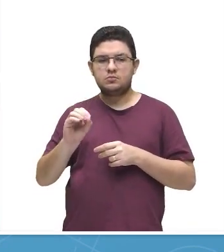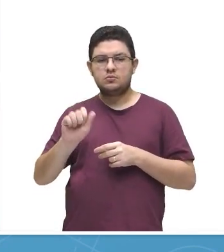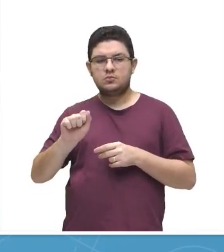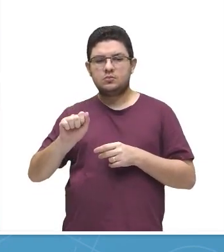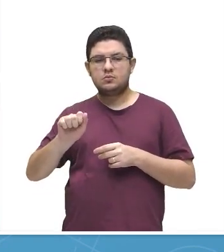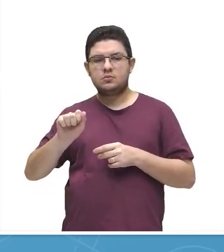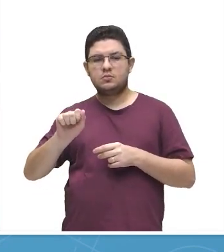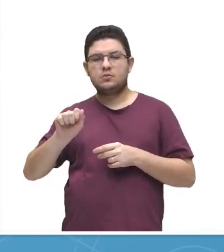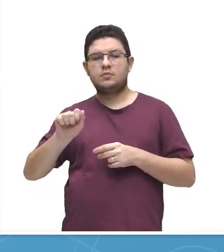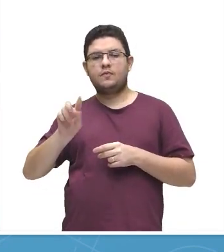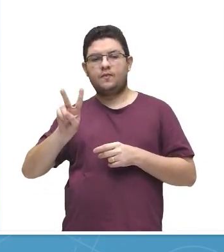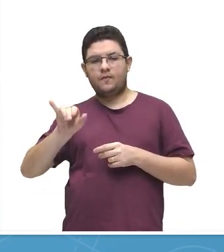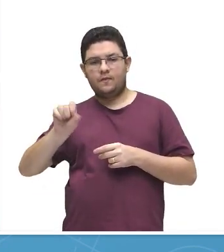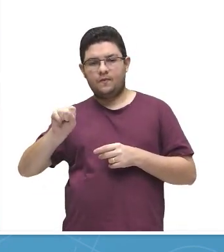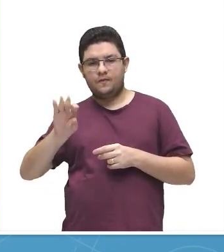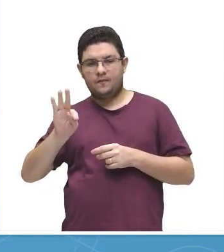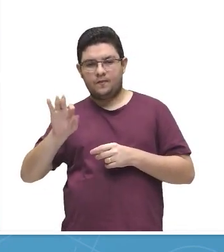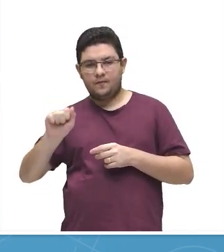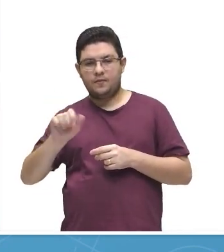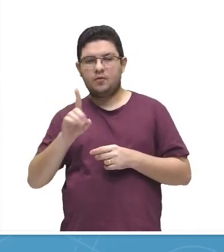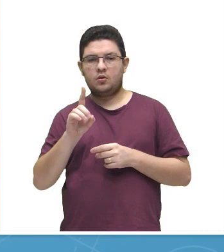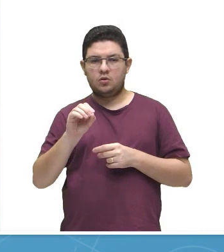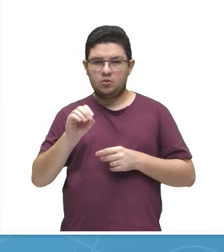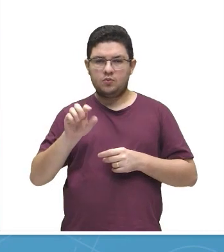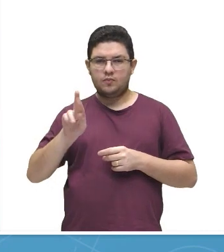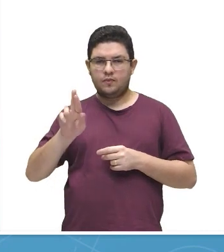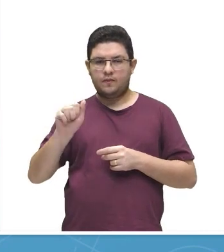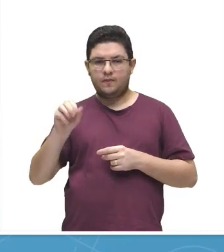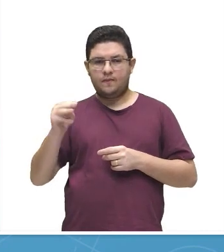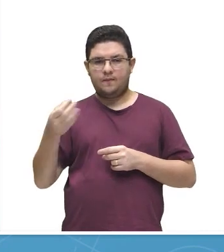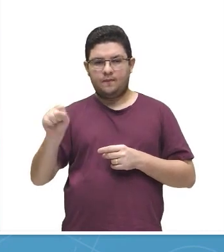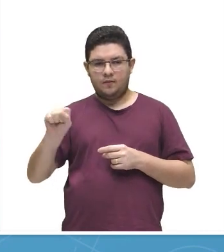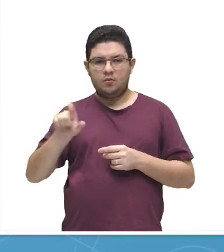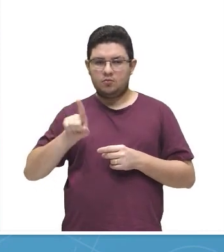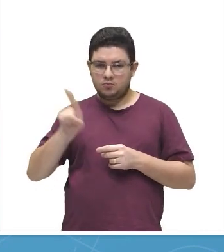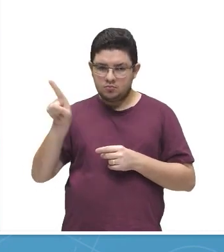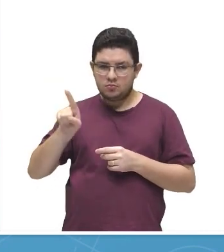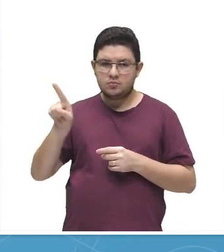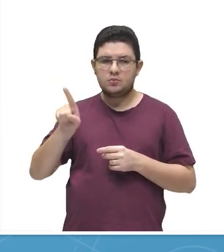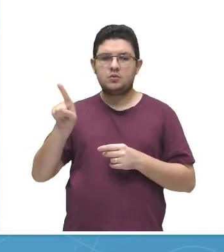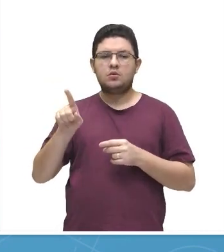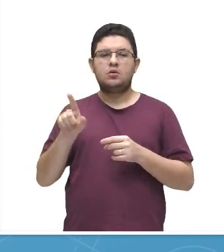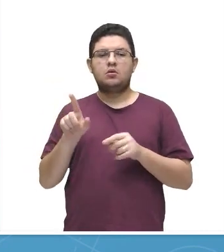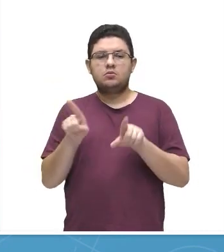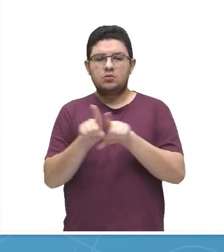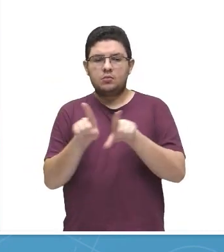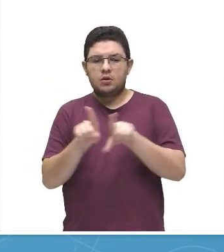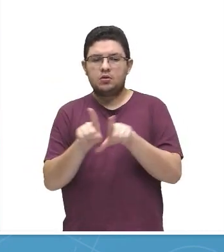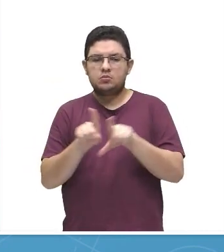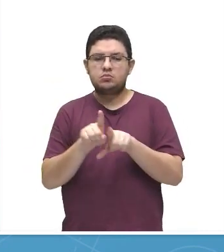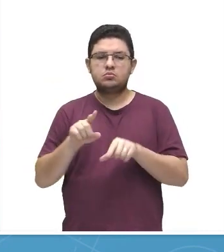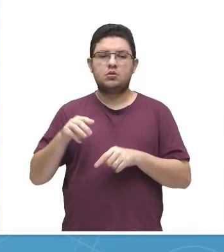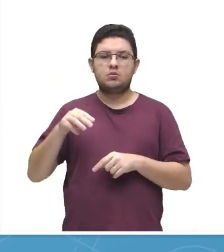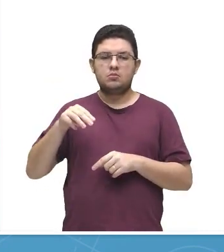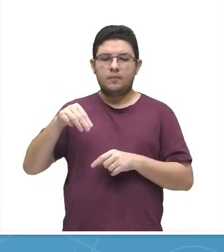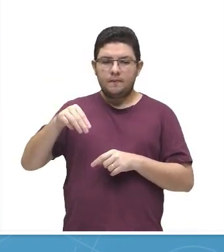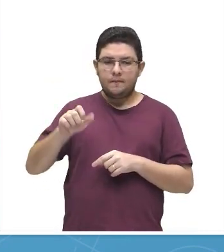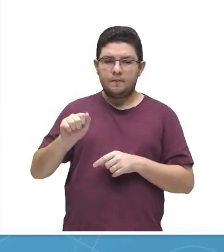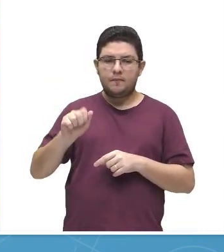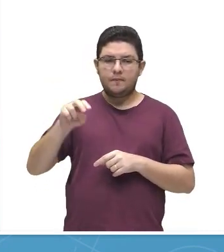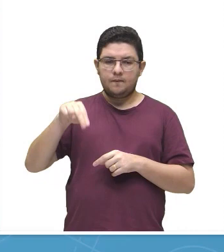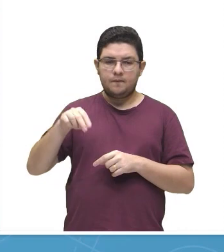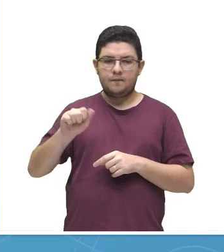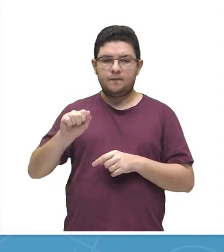inglesa, permanecem igual. Então, nós temos a preposição in sendo utilizado antes de todas essas cidades. Por